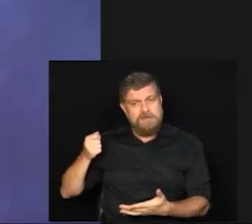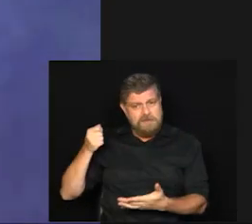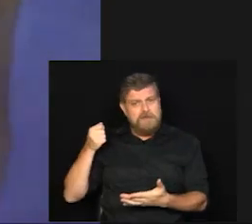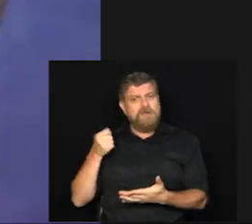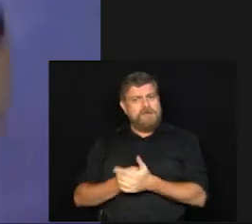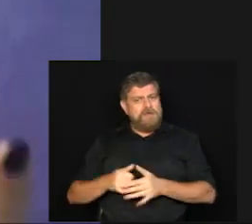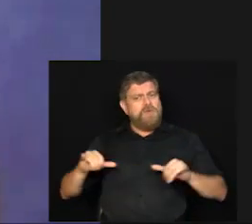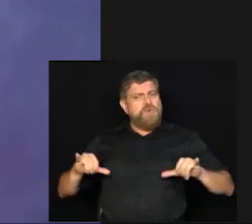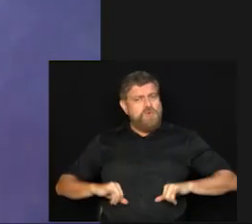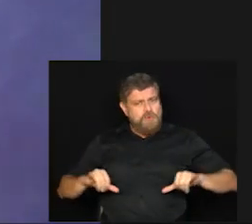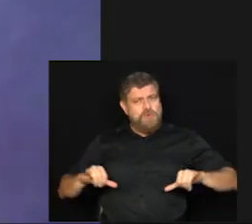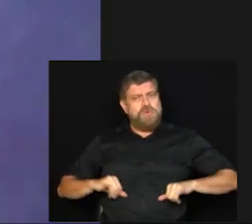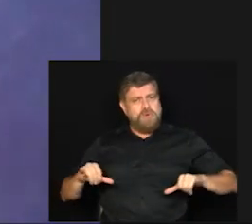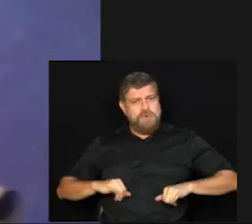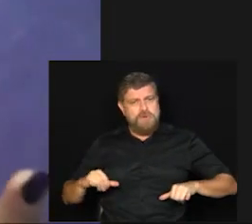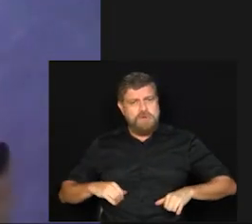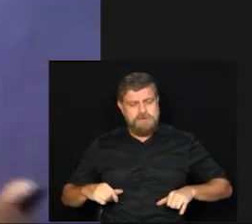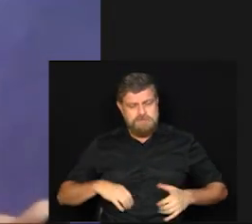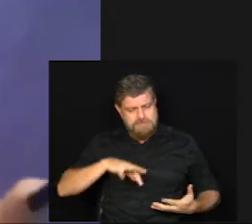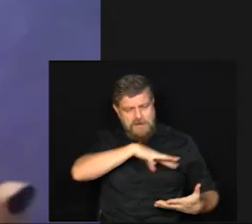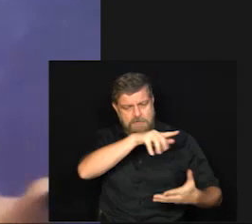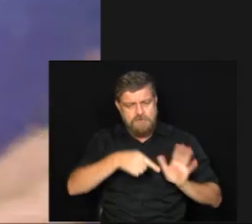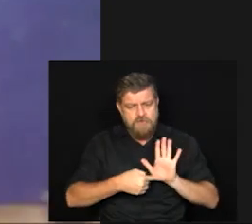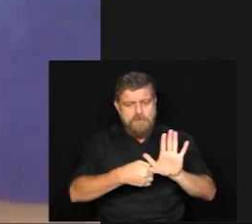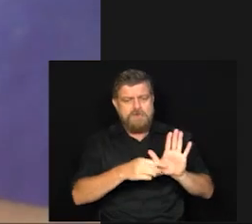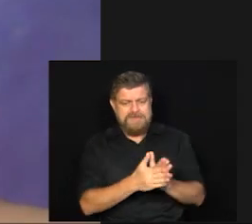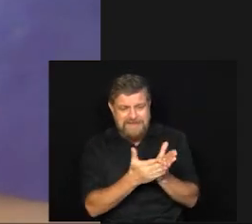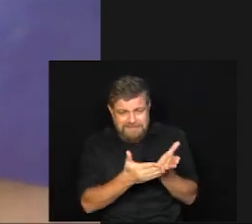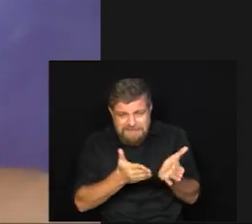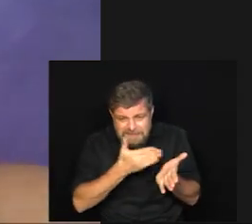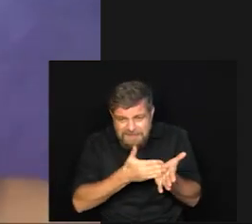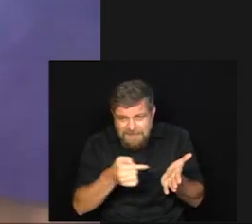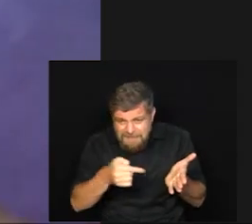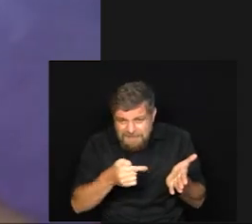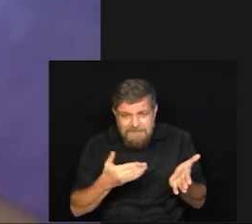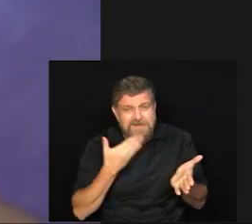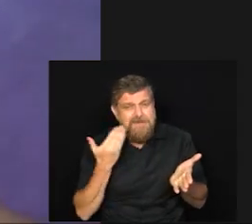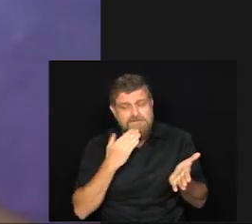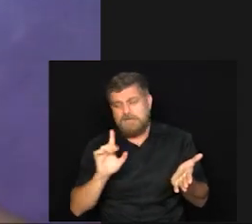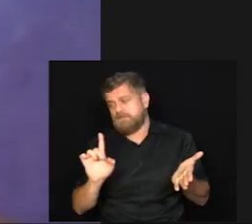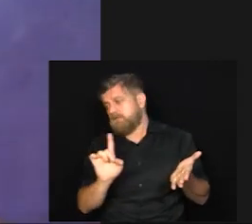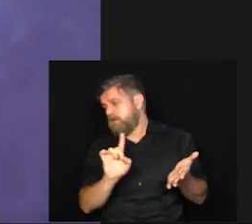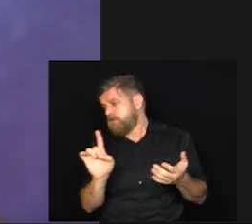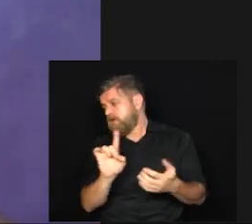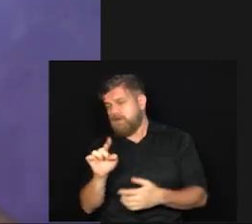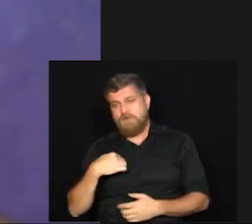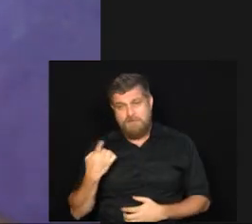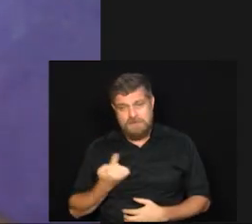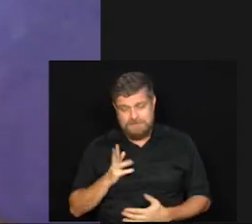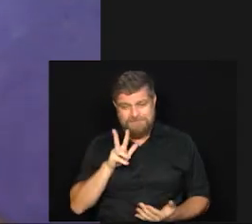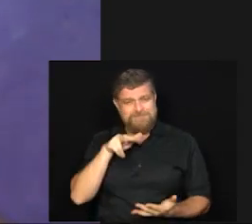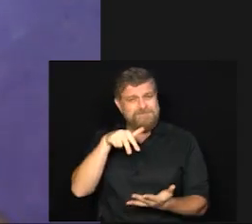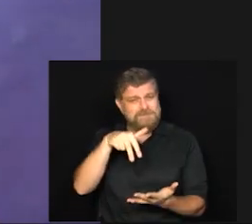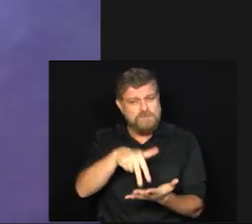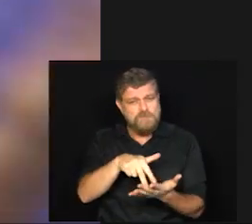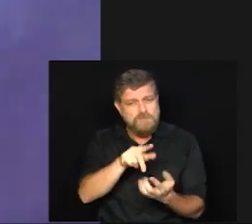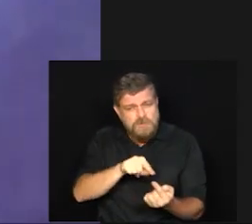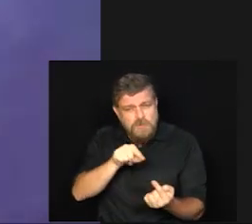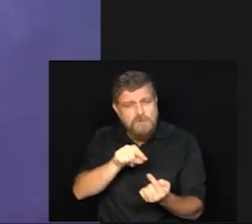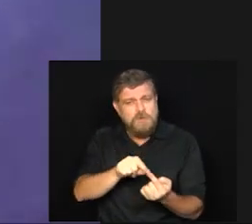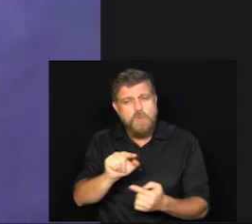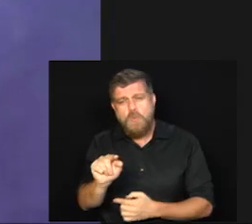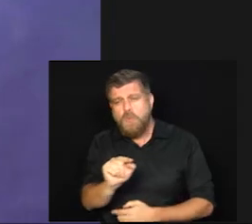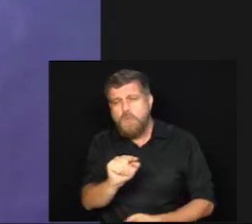para levar isso aqui pro mundo, porque não é fácil, mas que a gente está aqui